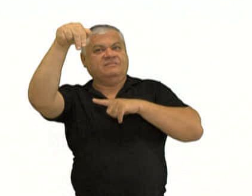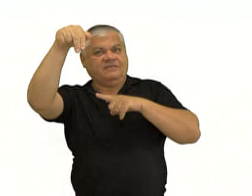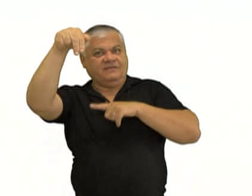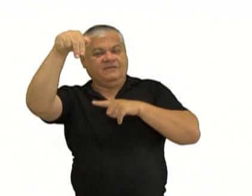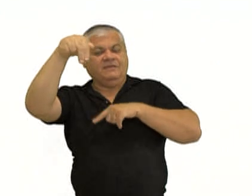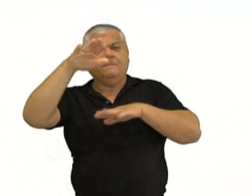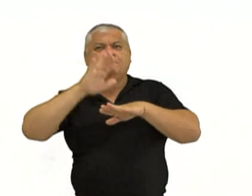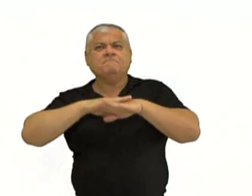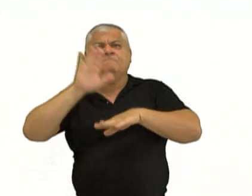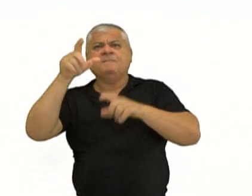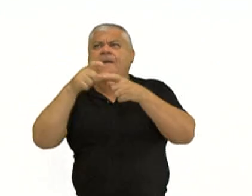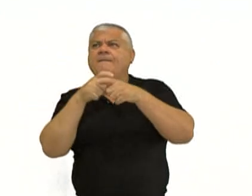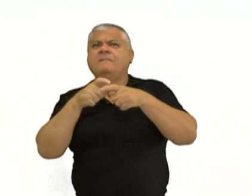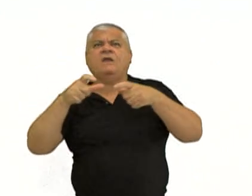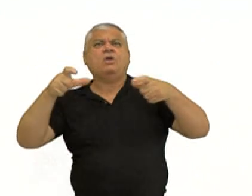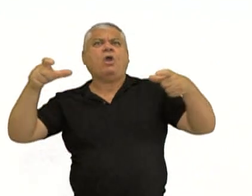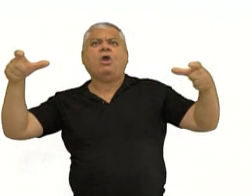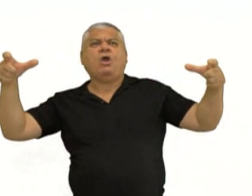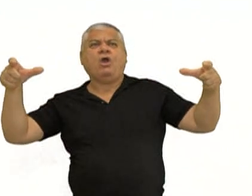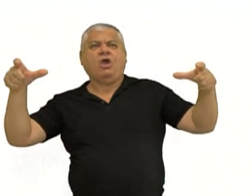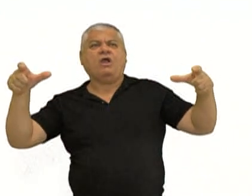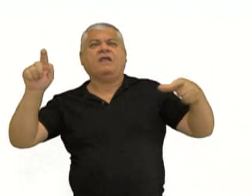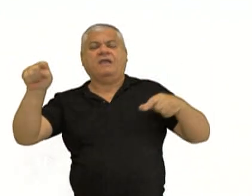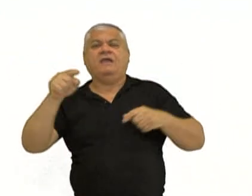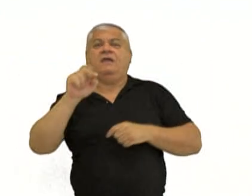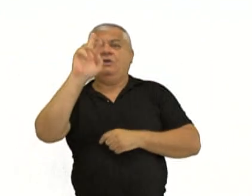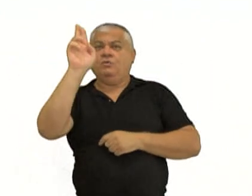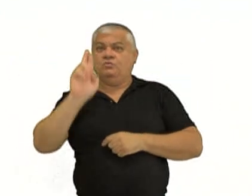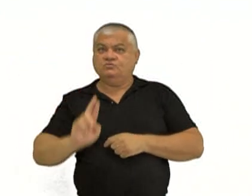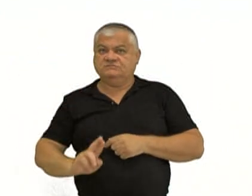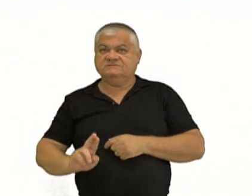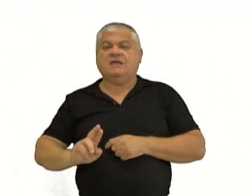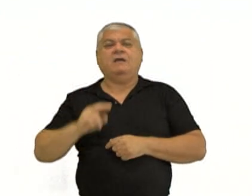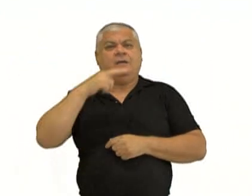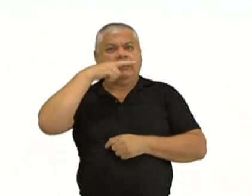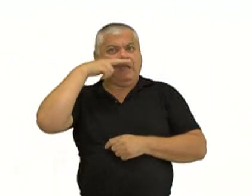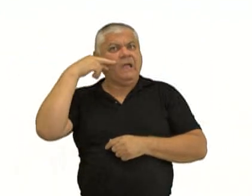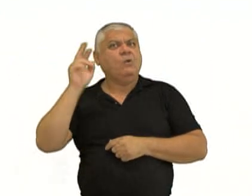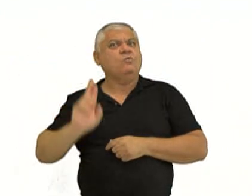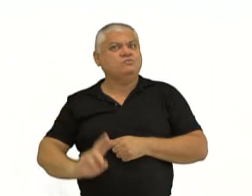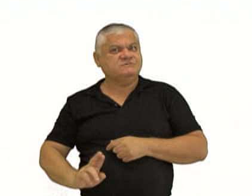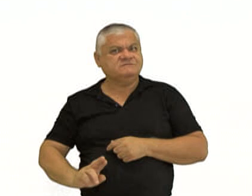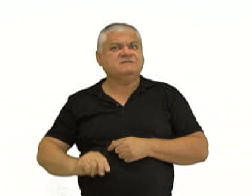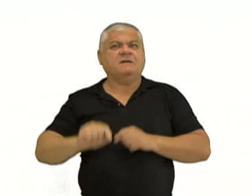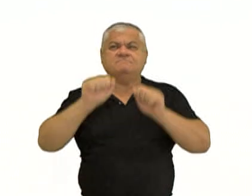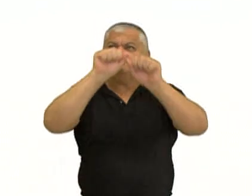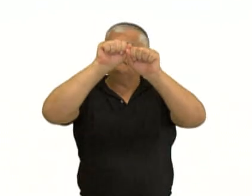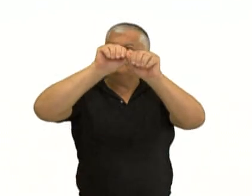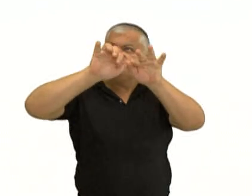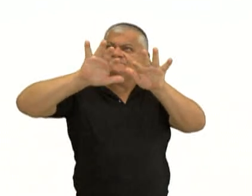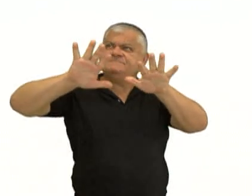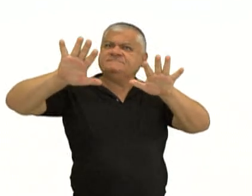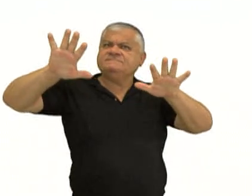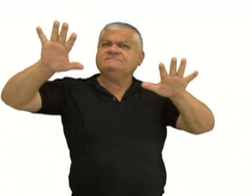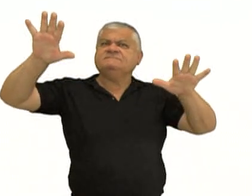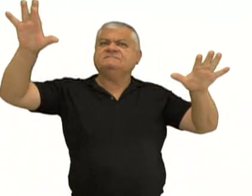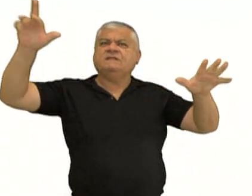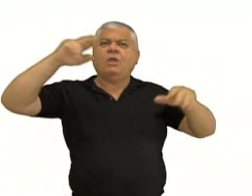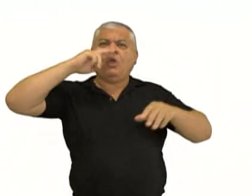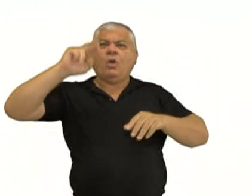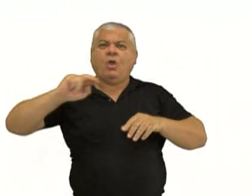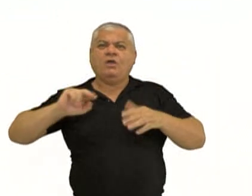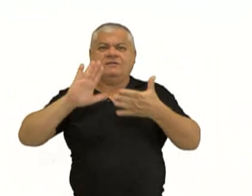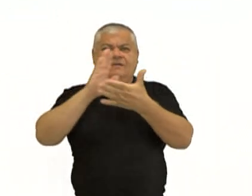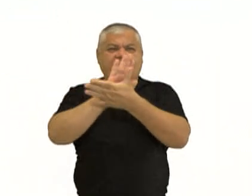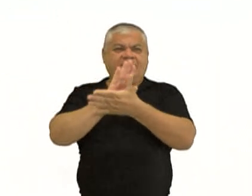a maior extensão territorial, que é a Rússia, fica na Ásia, né? A maior parte dele. Um pedacinho fica na Europa e a